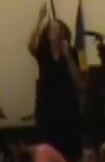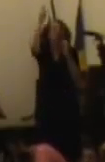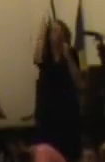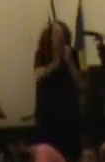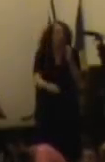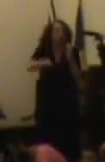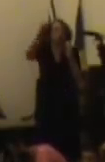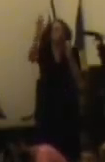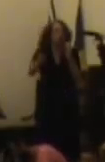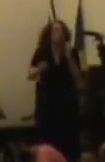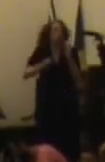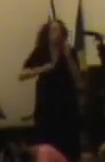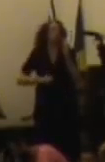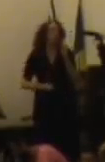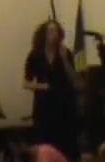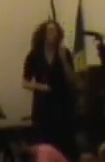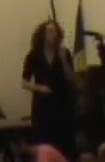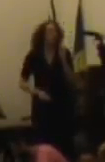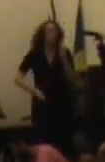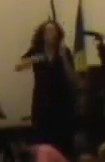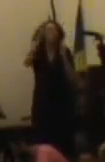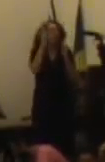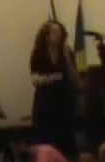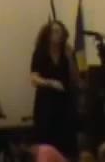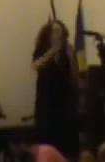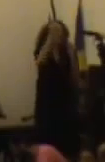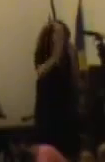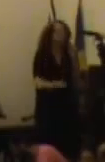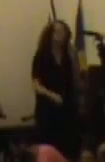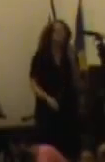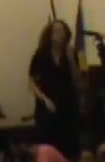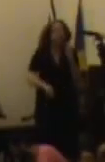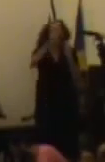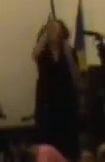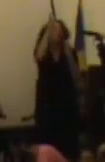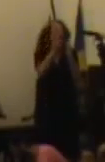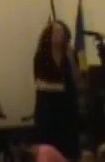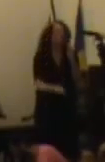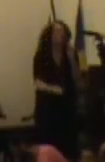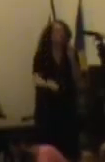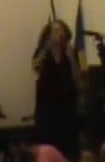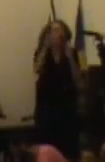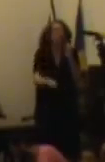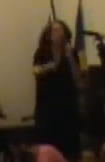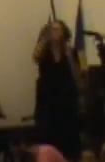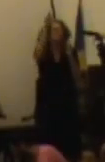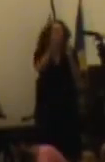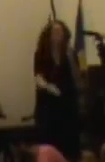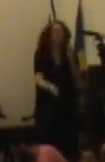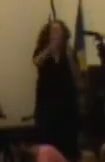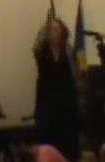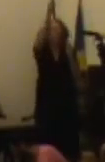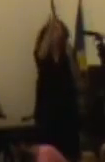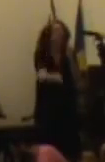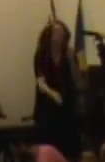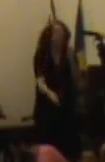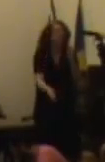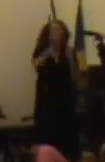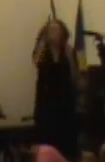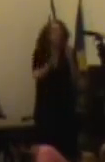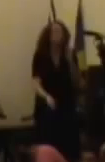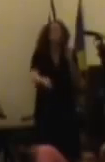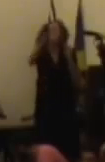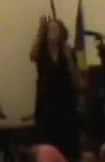exigir saúde, educação, padrão FIFA e para dizer a esse sistema que chega, queremos esse sistema